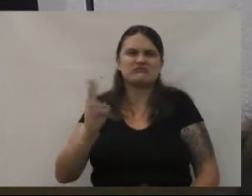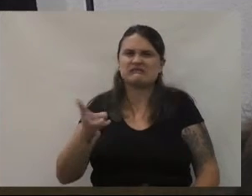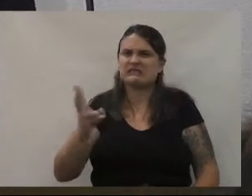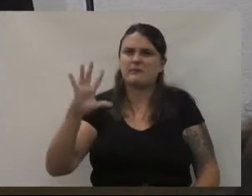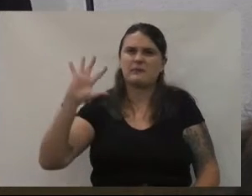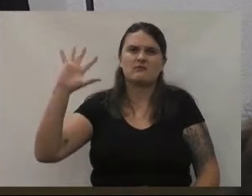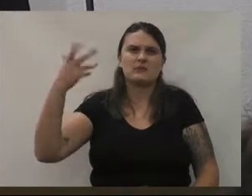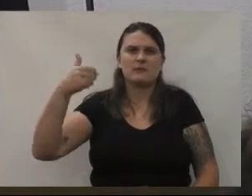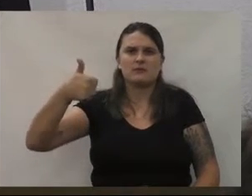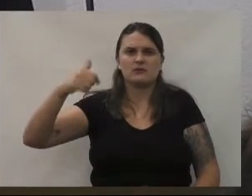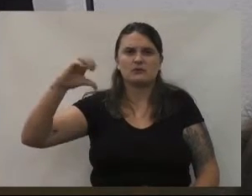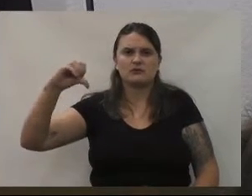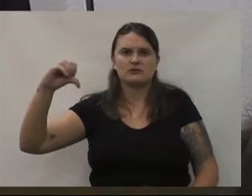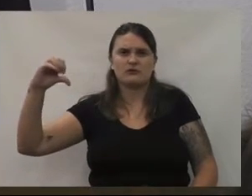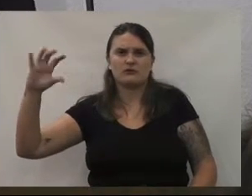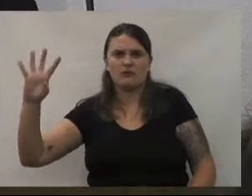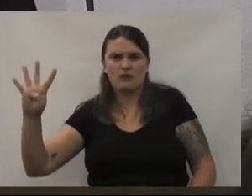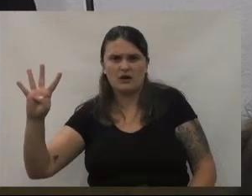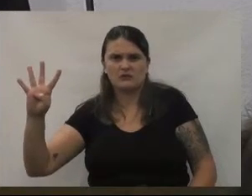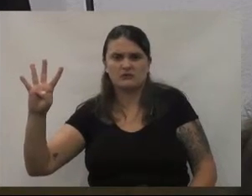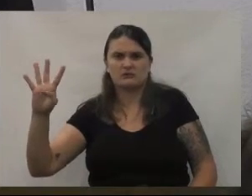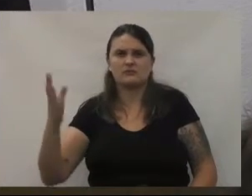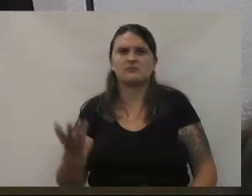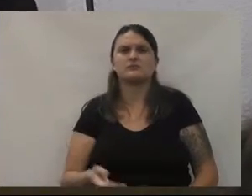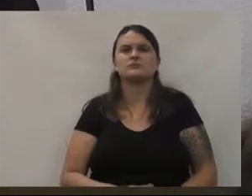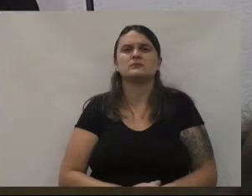desde 1994.